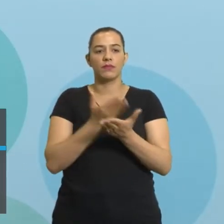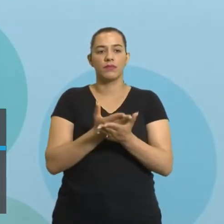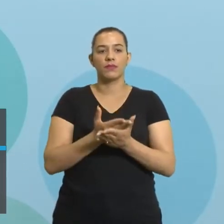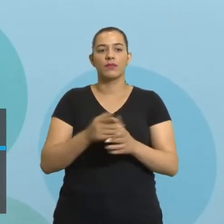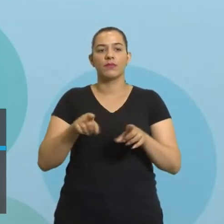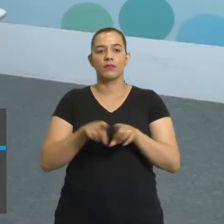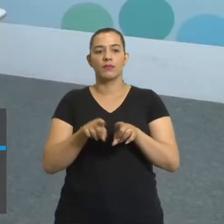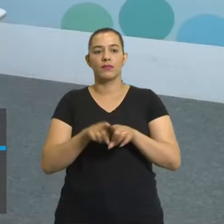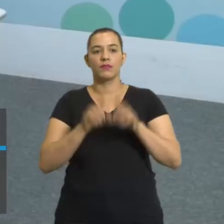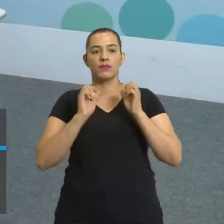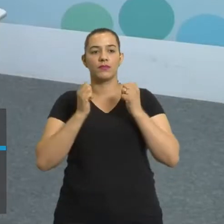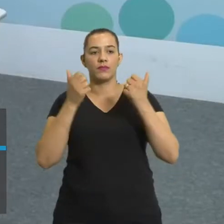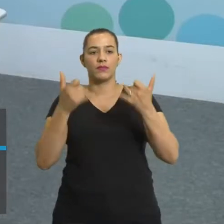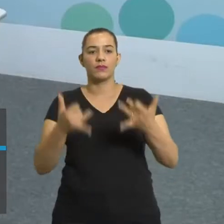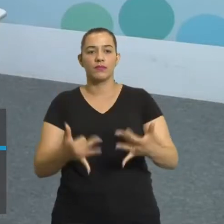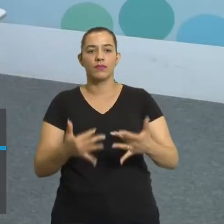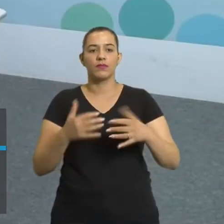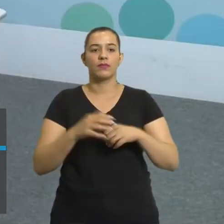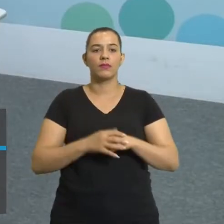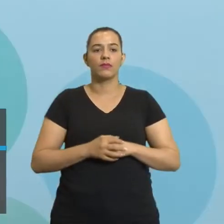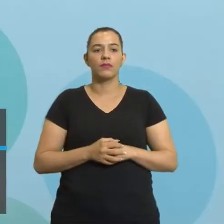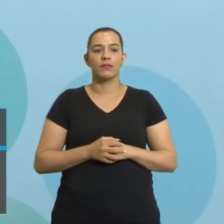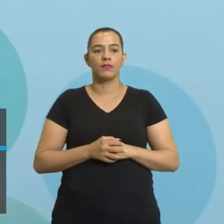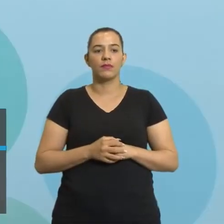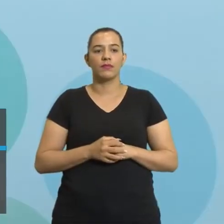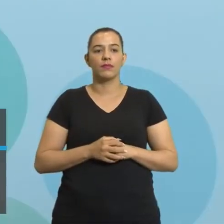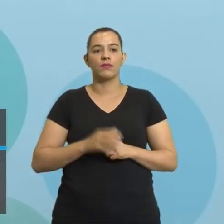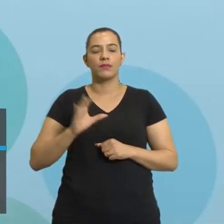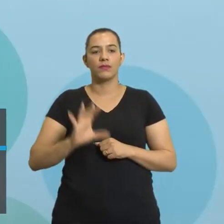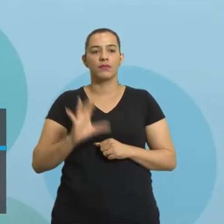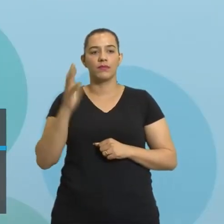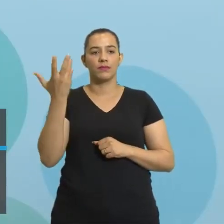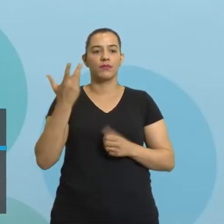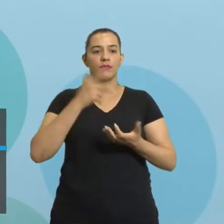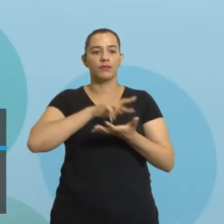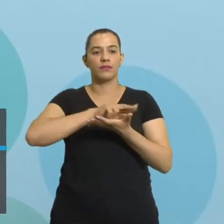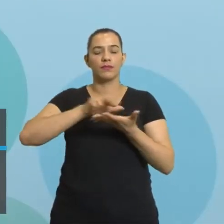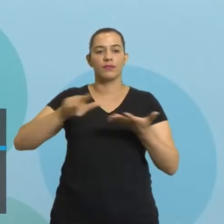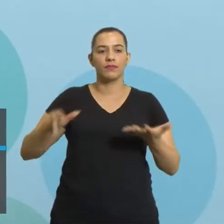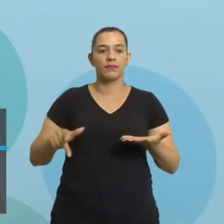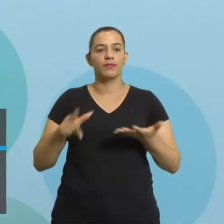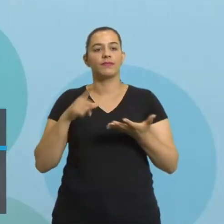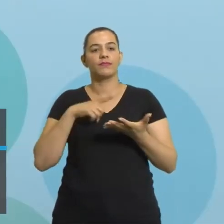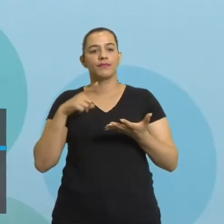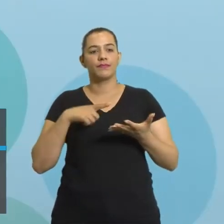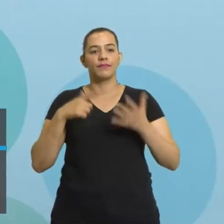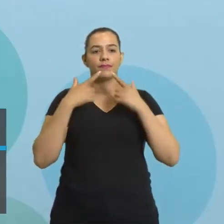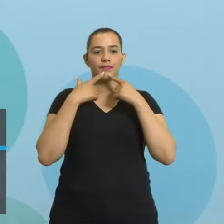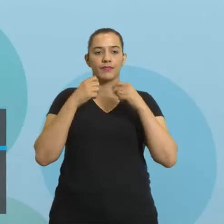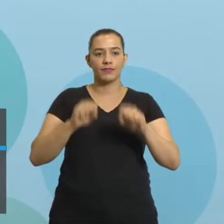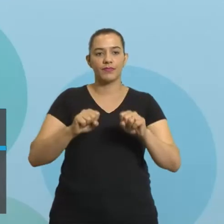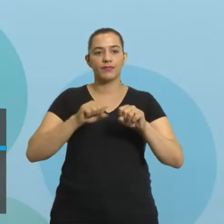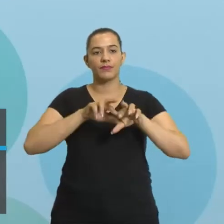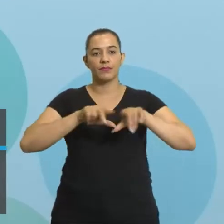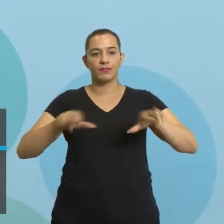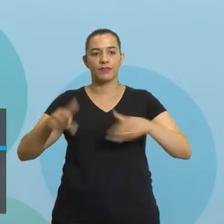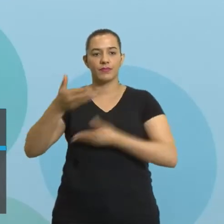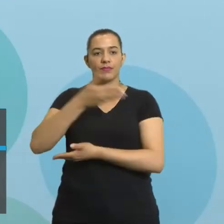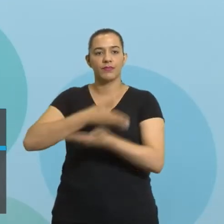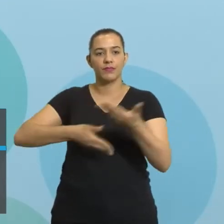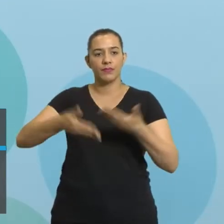lei já havia pontuado isso. Acontece, essa prática de linguagem, ela acontece por meio da